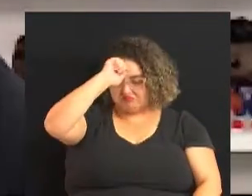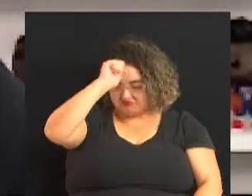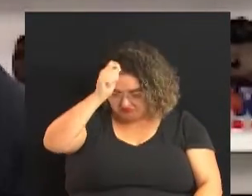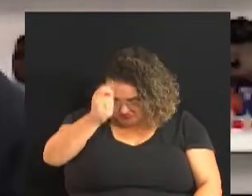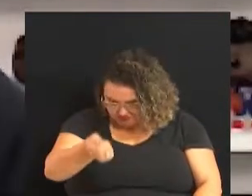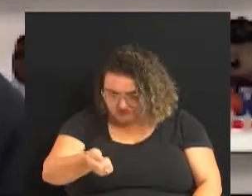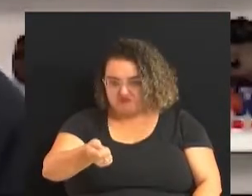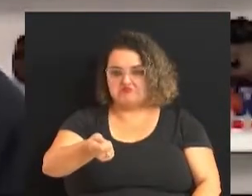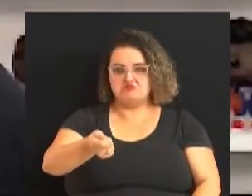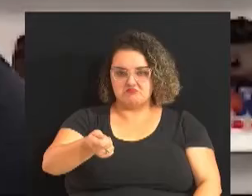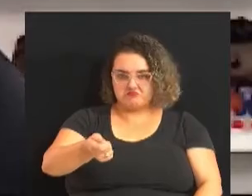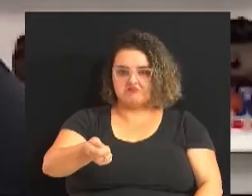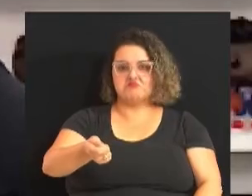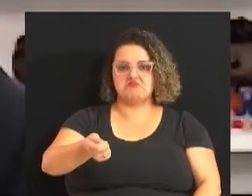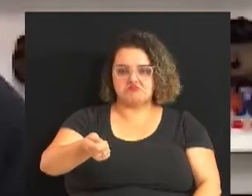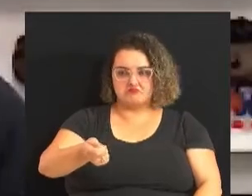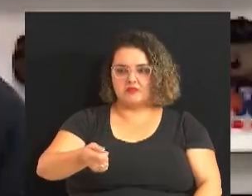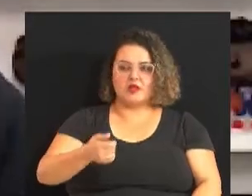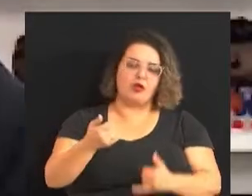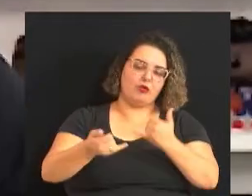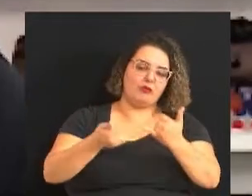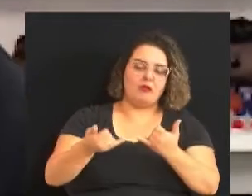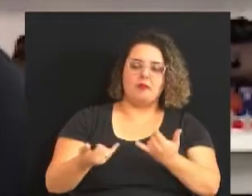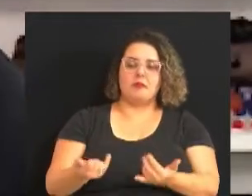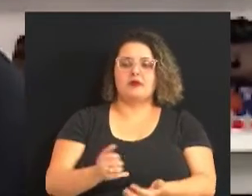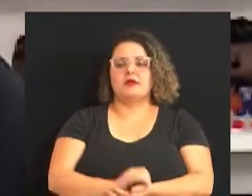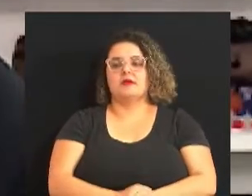basquete feminino, eu brinquei até num